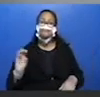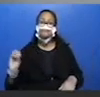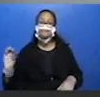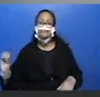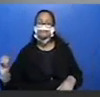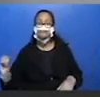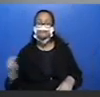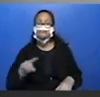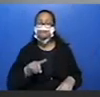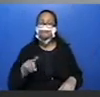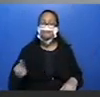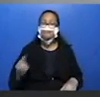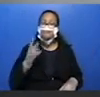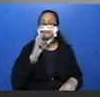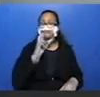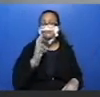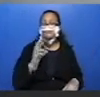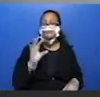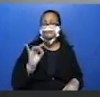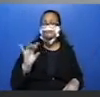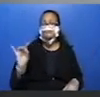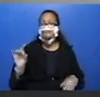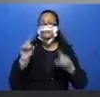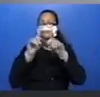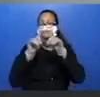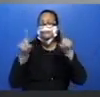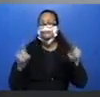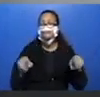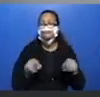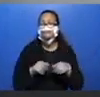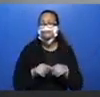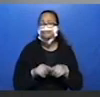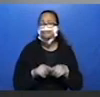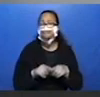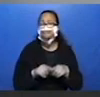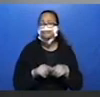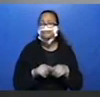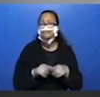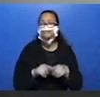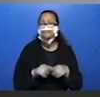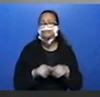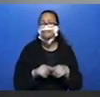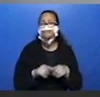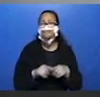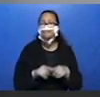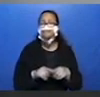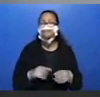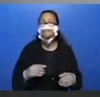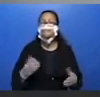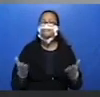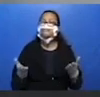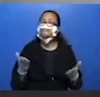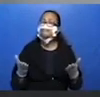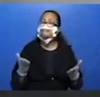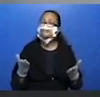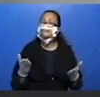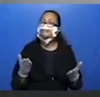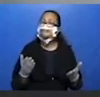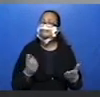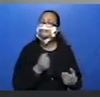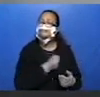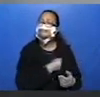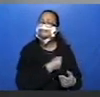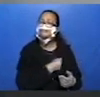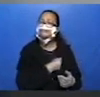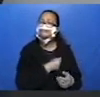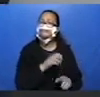Vocês vão responder. Em cada quadro, nós trabalhamos com 3, né? Qual é o algarismo que está na ordem